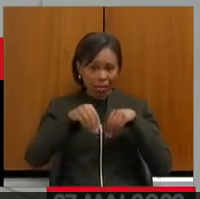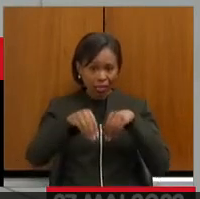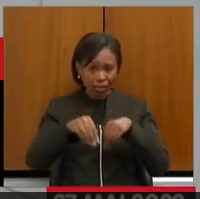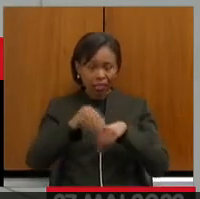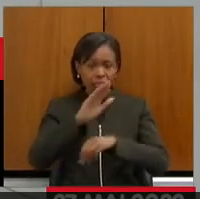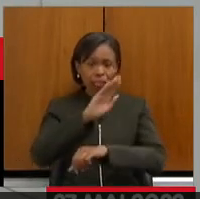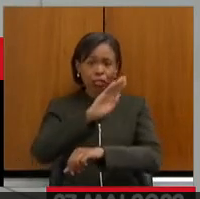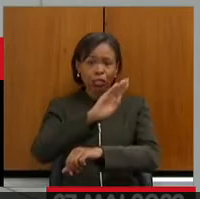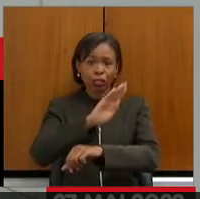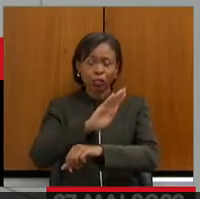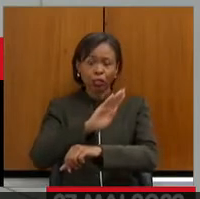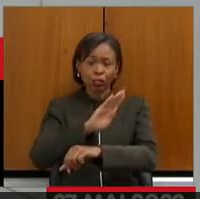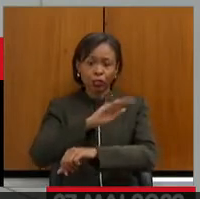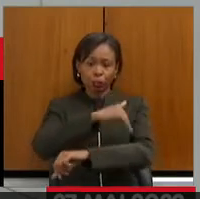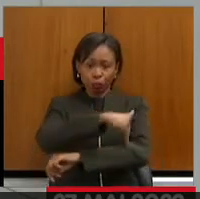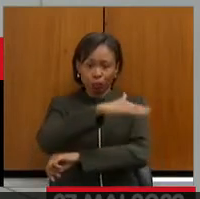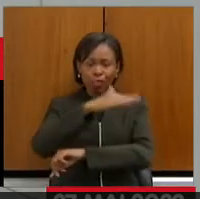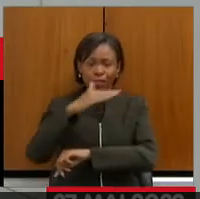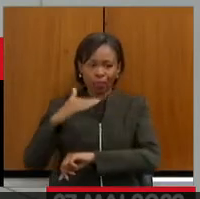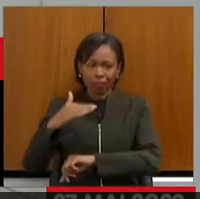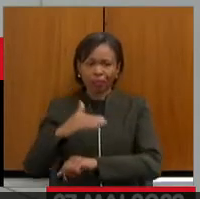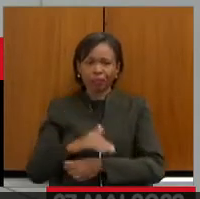querida Valéria Carneiro